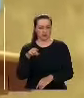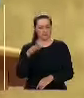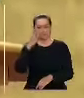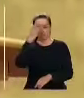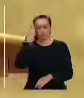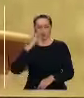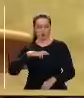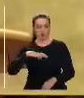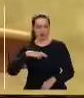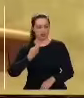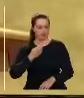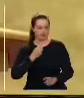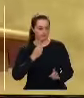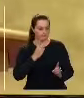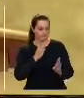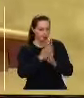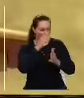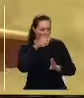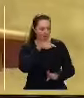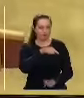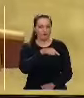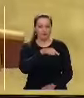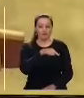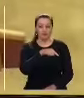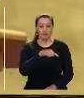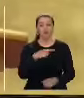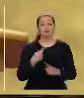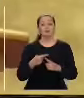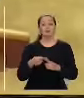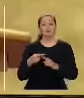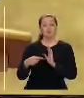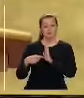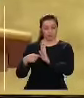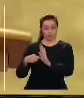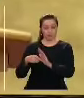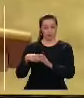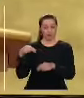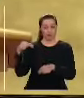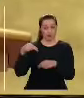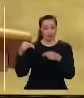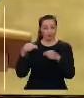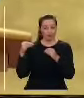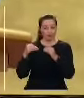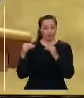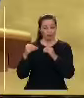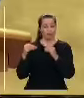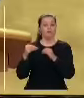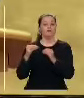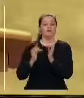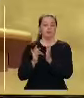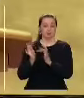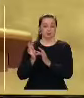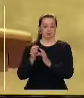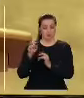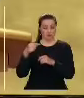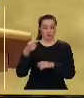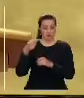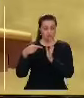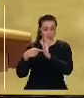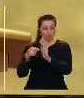viu recentemente, isso foi muito bem retratado na novela Jesus, que está inclusive sendo exibida de novo na